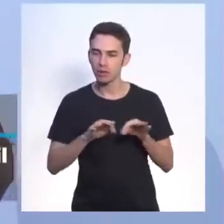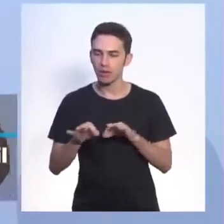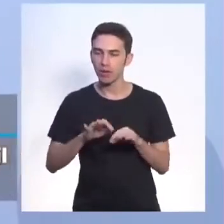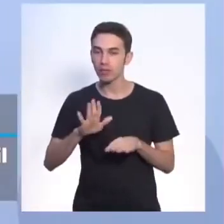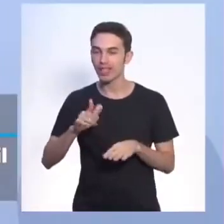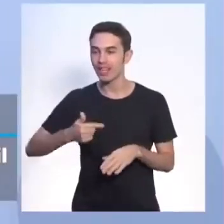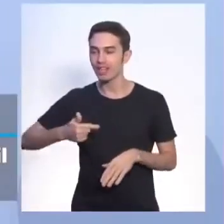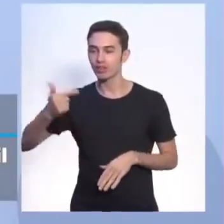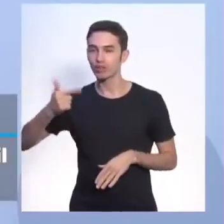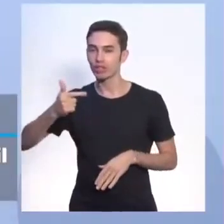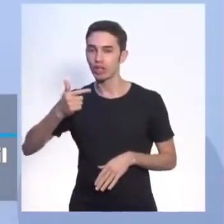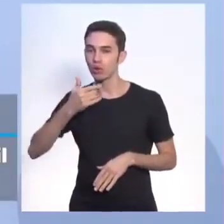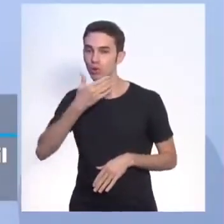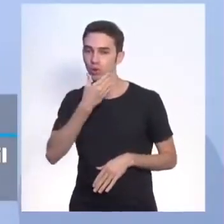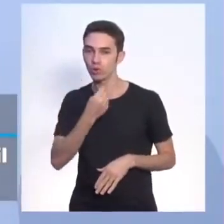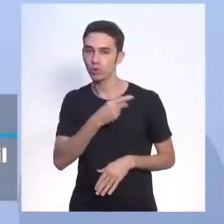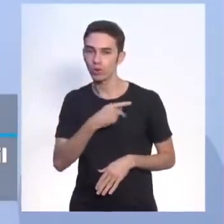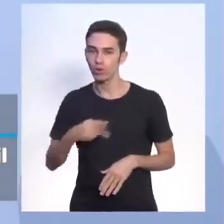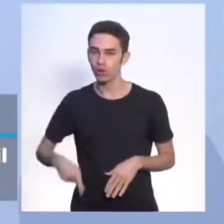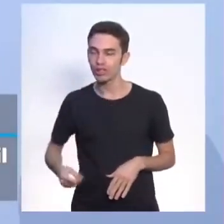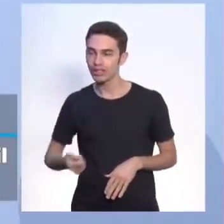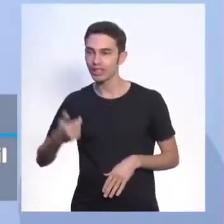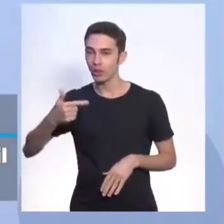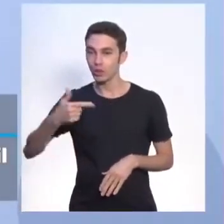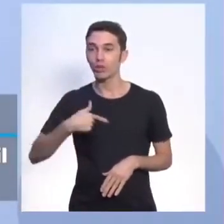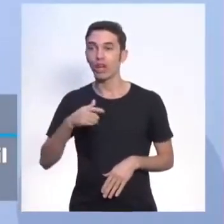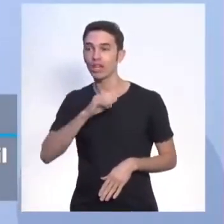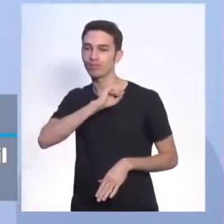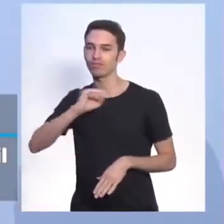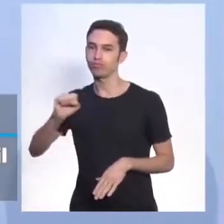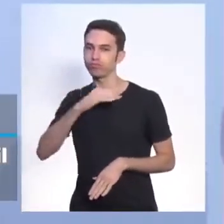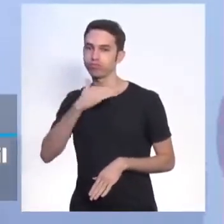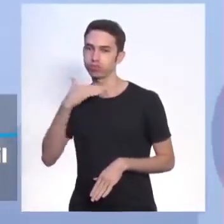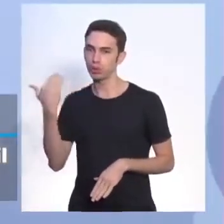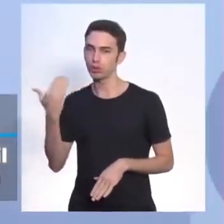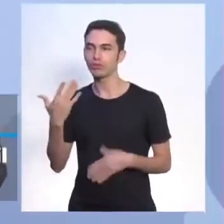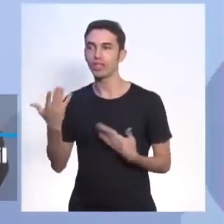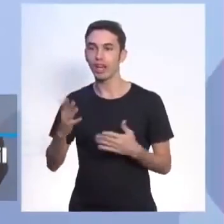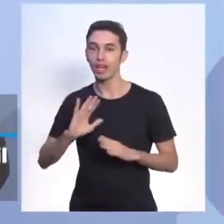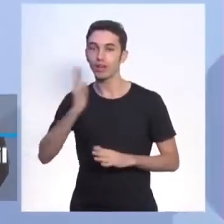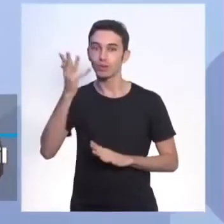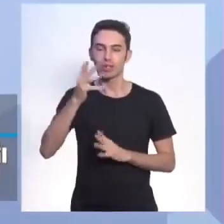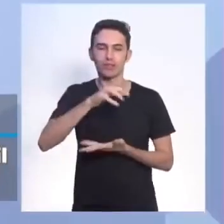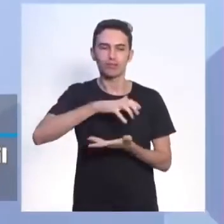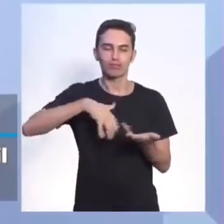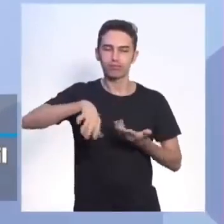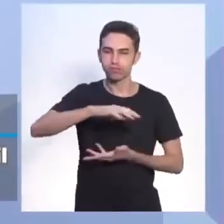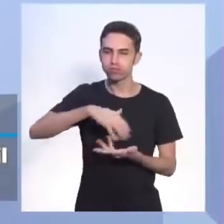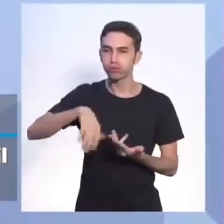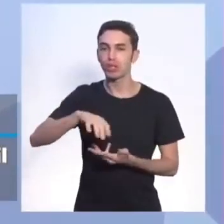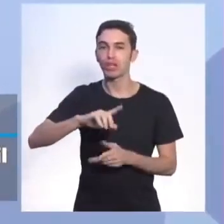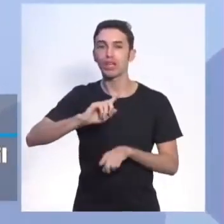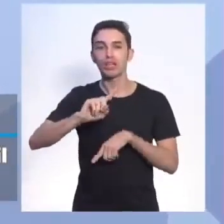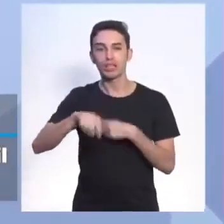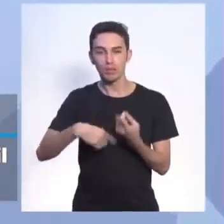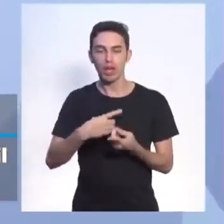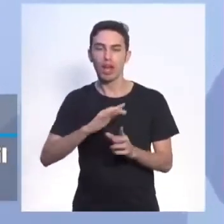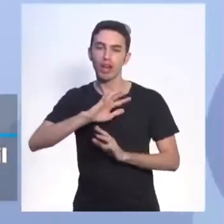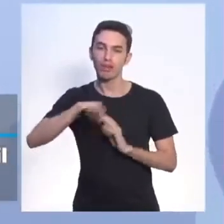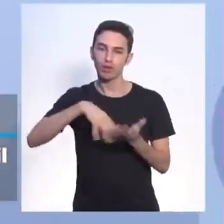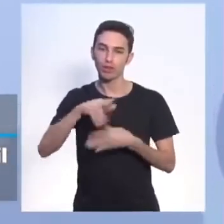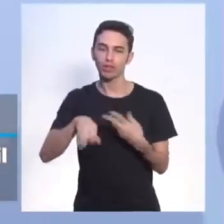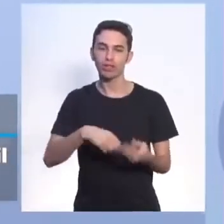Pessoa, é morto. Isso vai desencadear conflitos e a Revolução de 30,